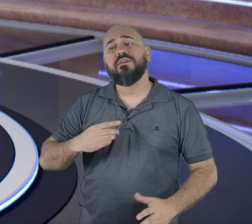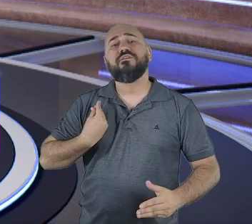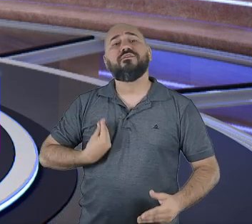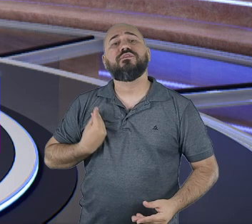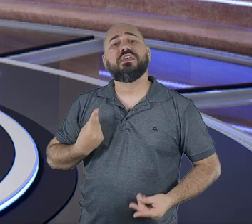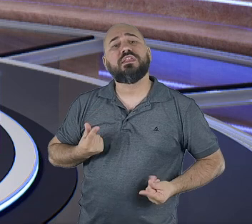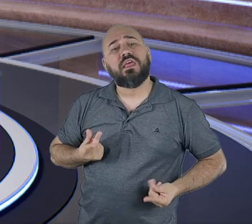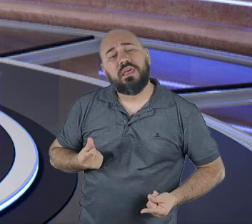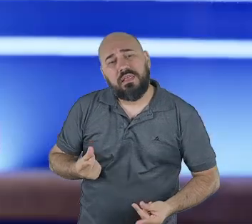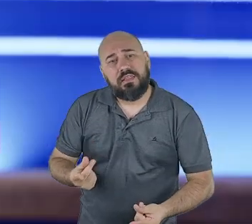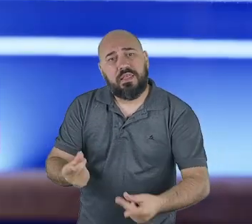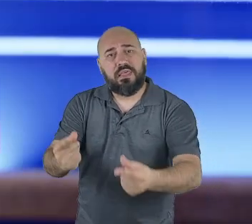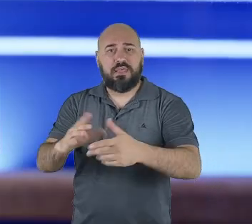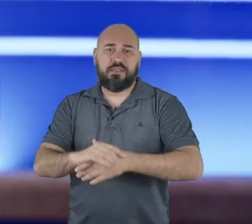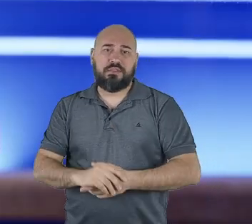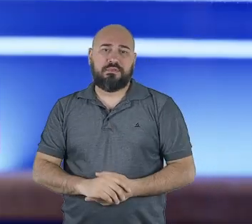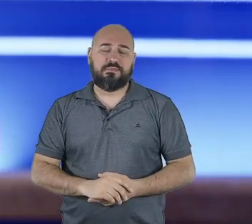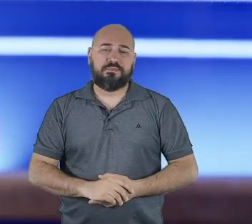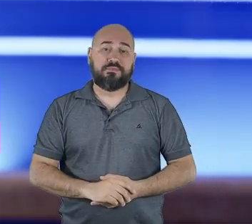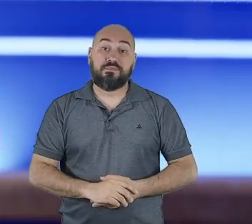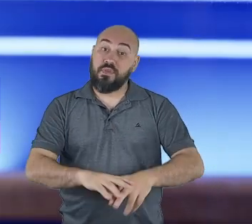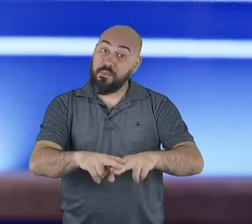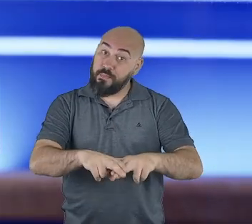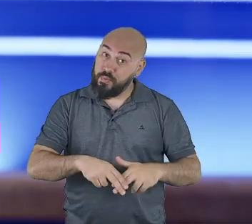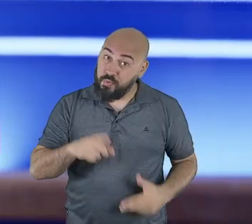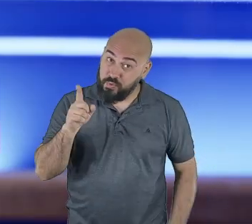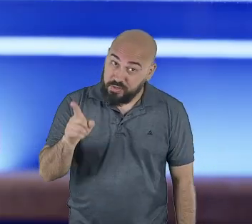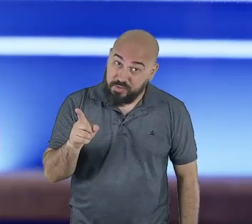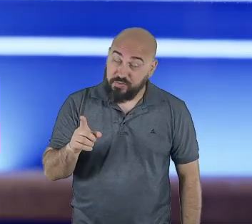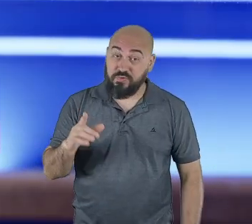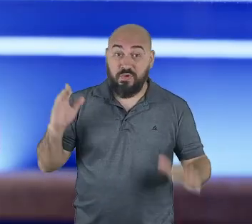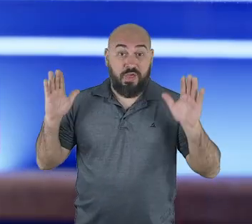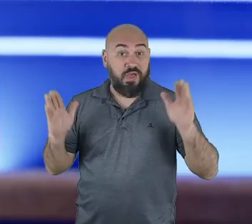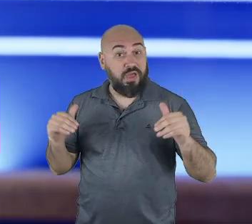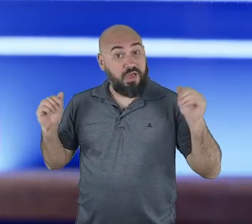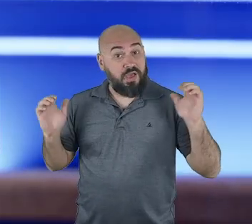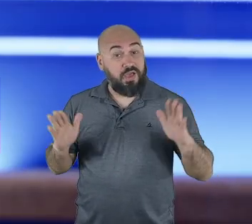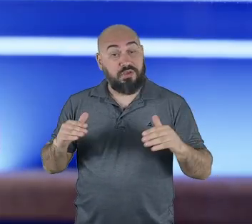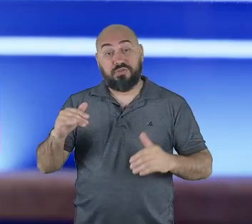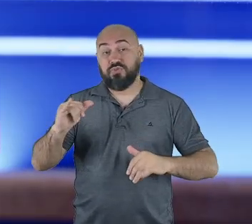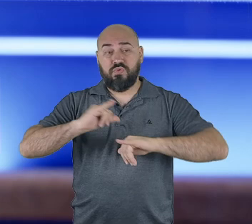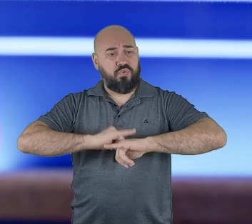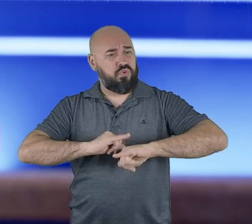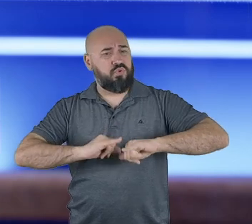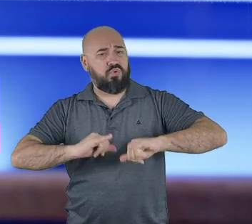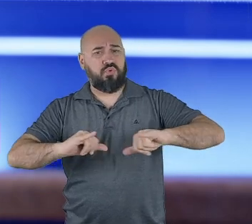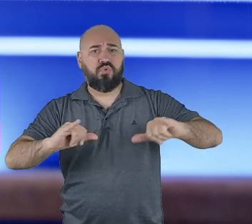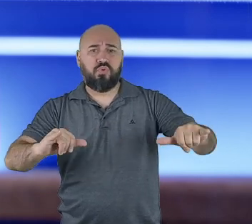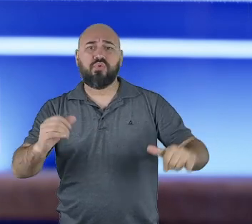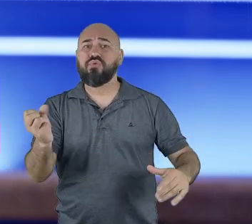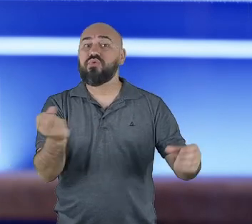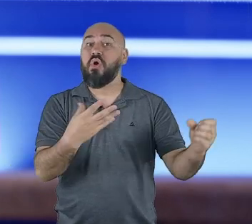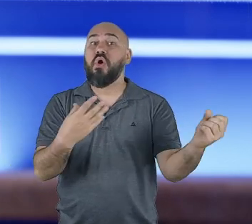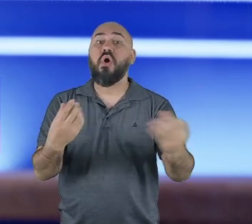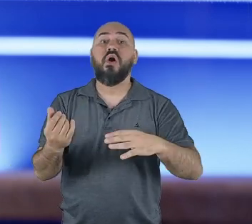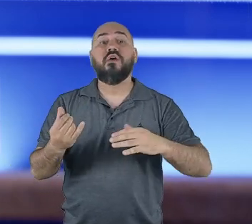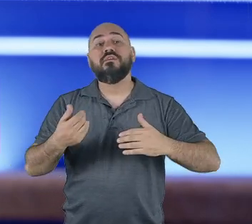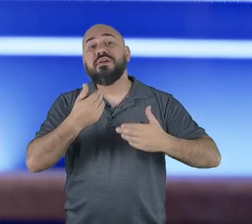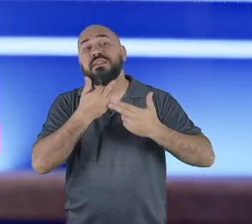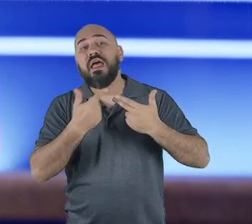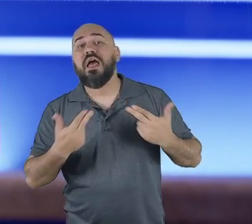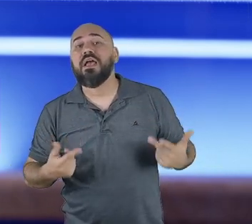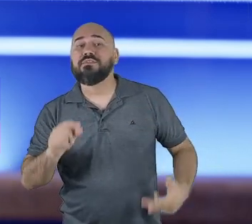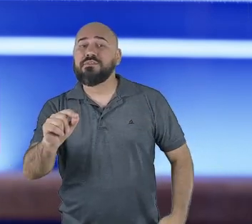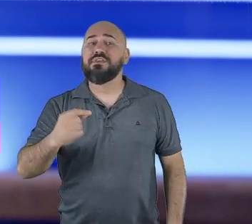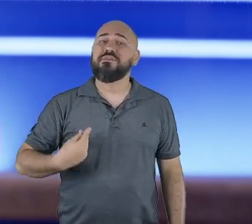eterna. É precisamente por isso que o anjo proclamou as boas novas a